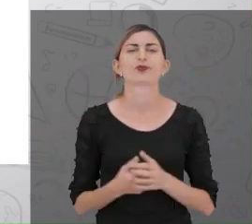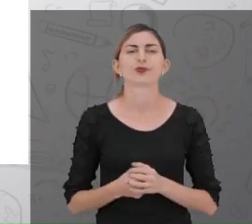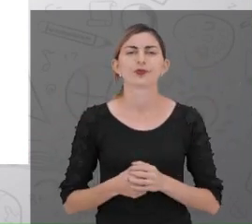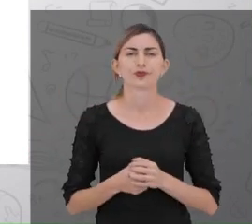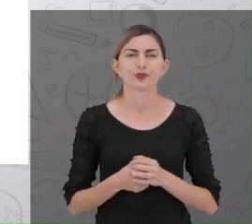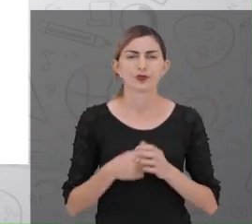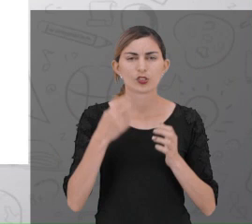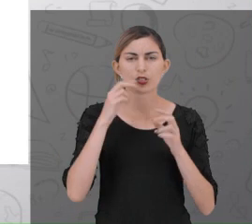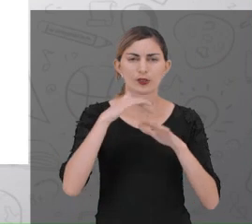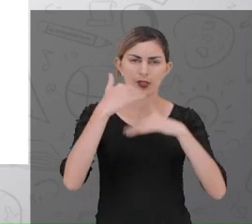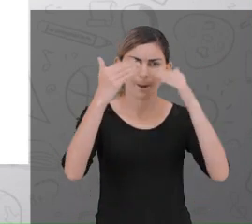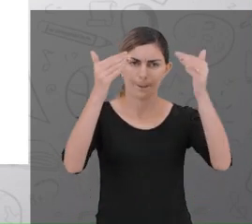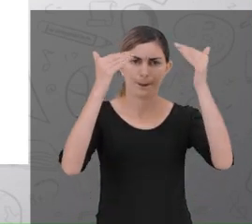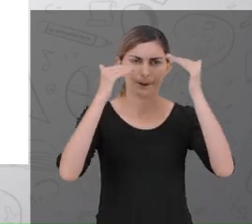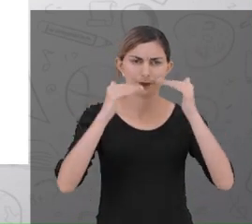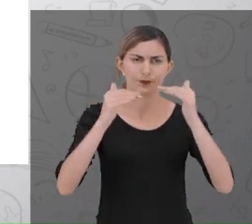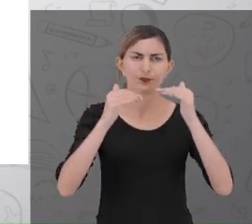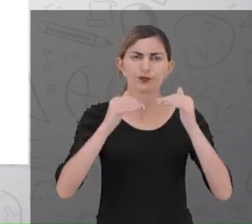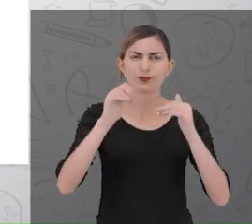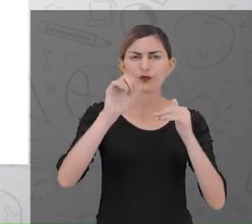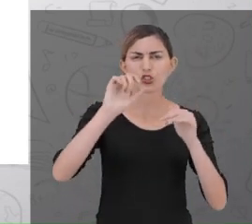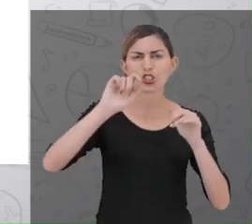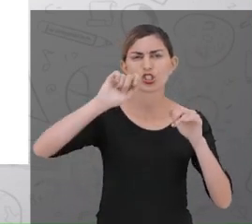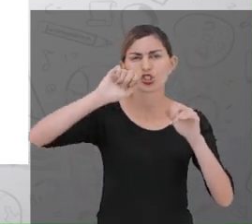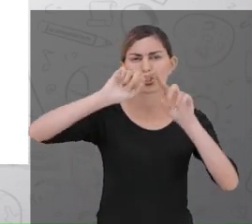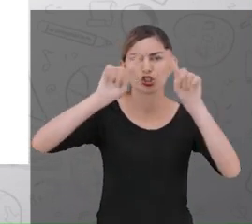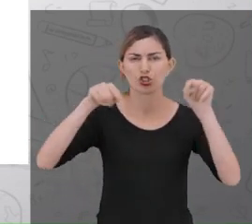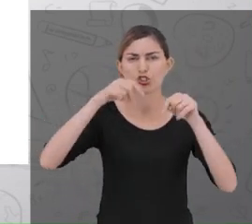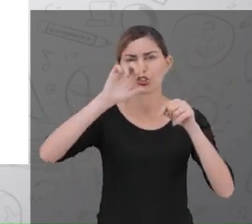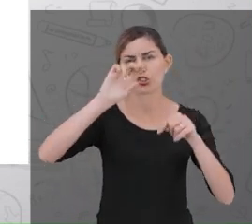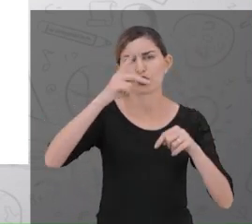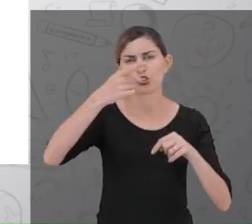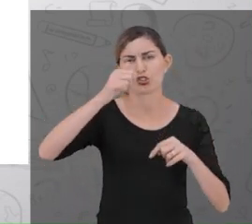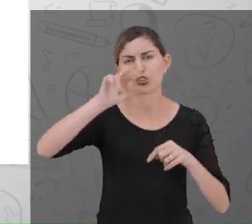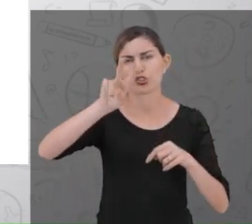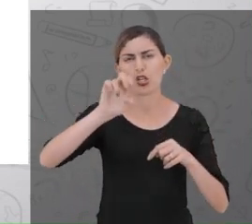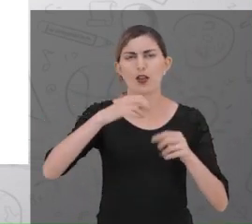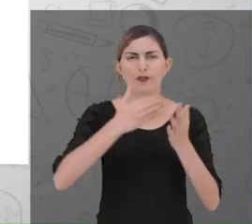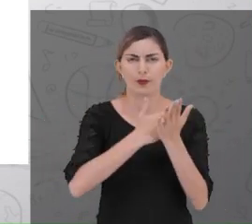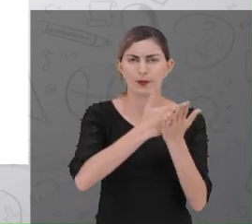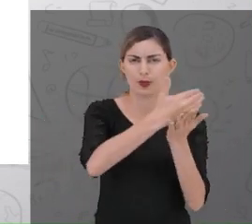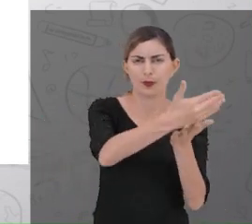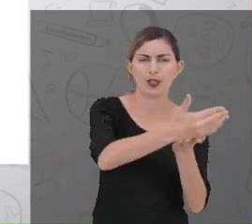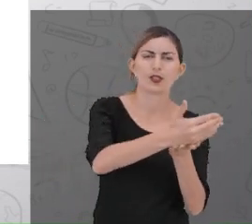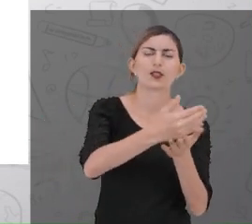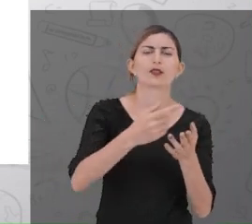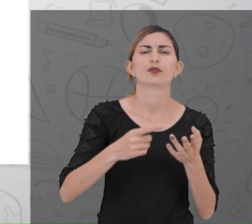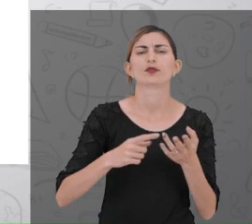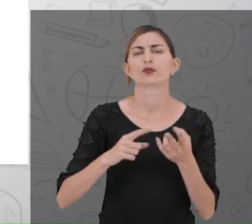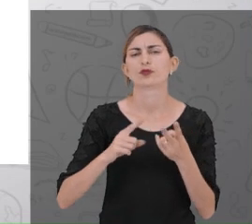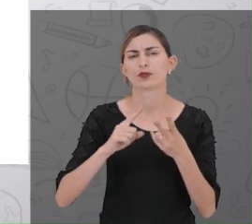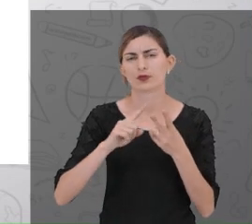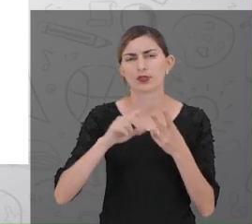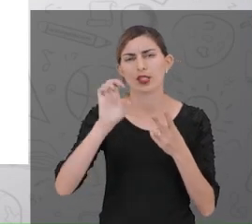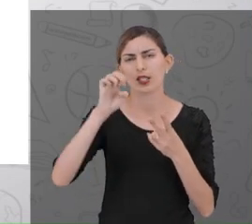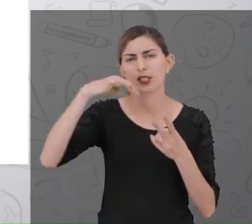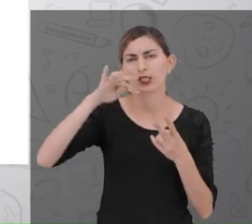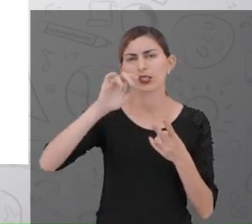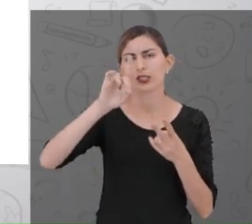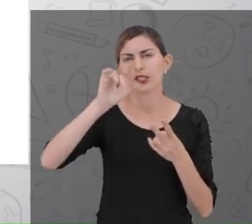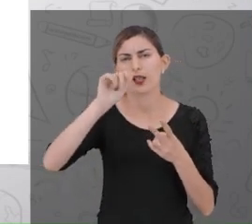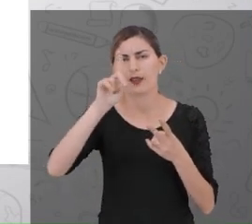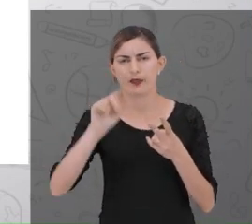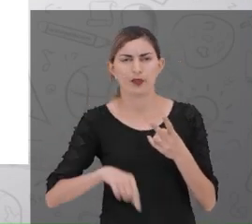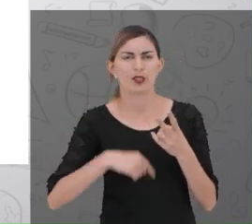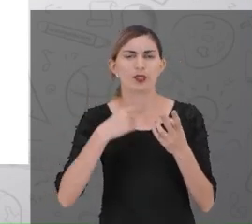de construtores. Logo abaixo temos o atributo-chave, que é para informar uma chave primária